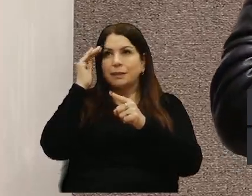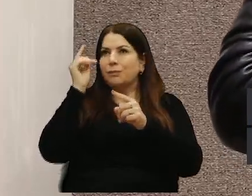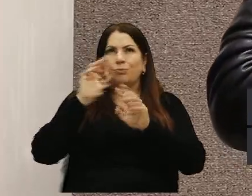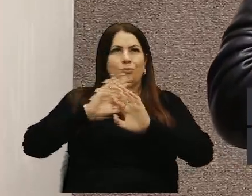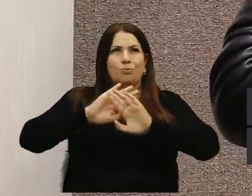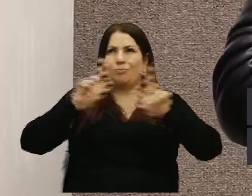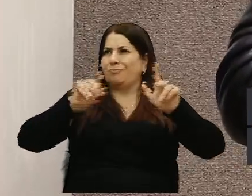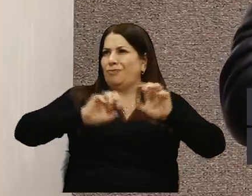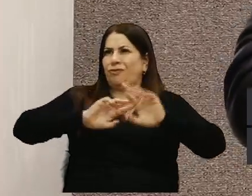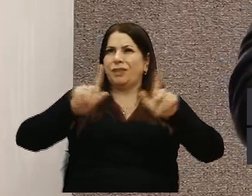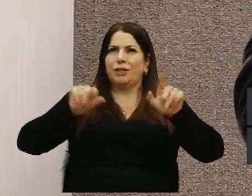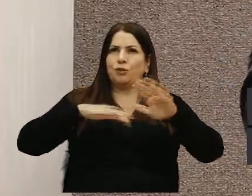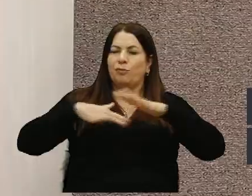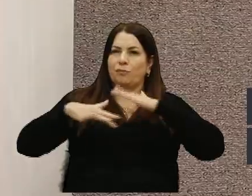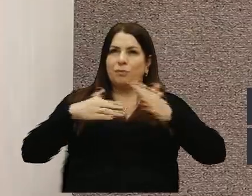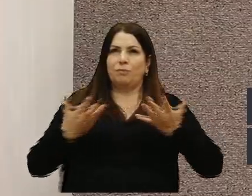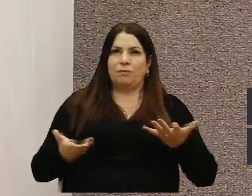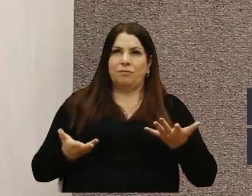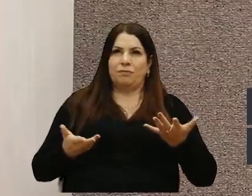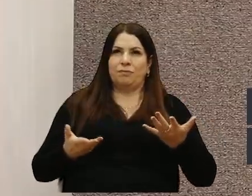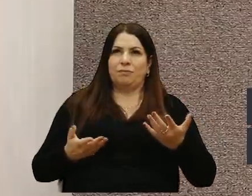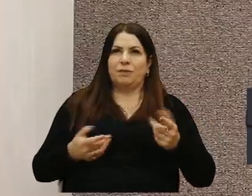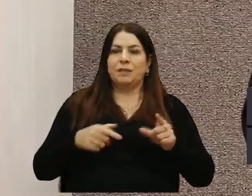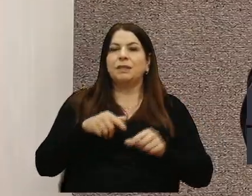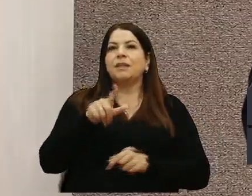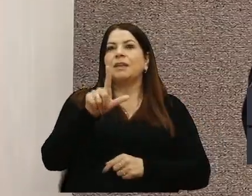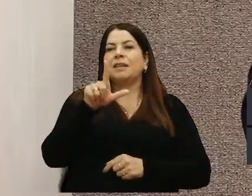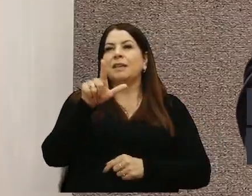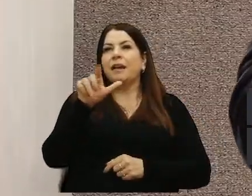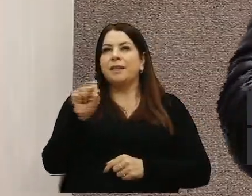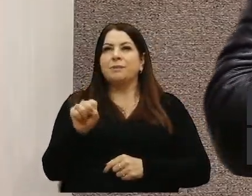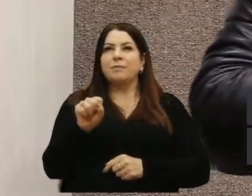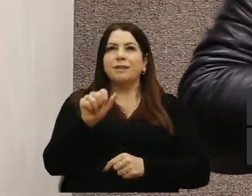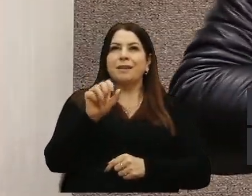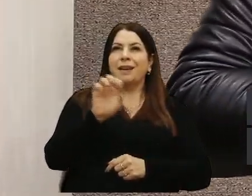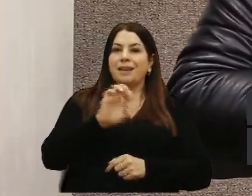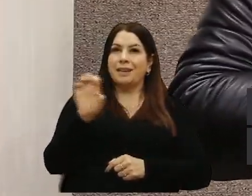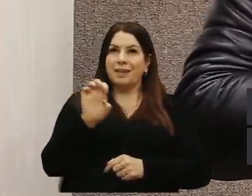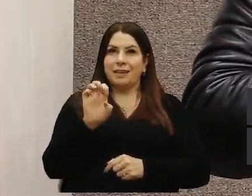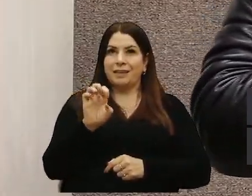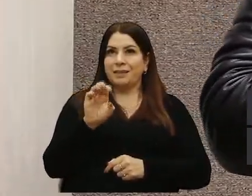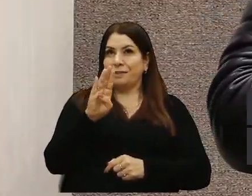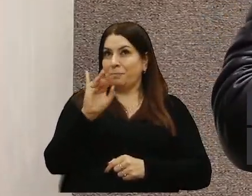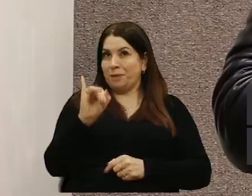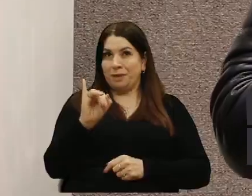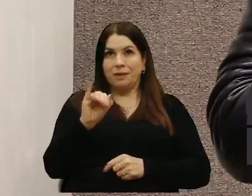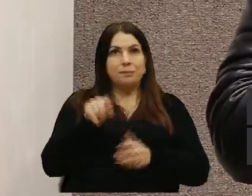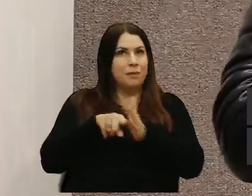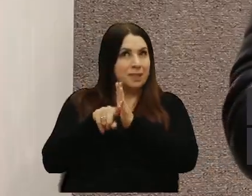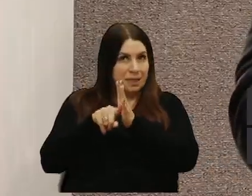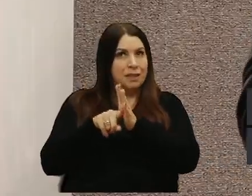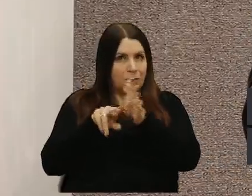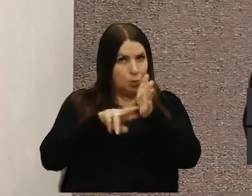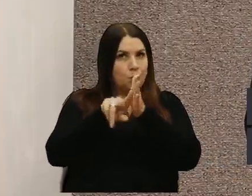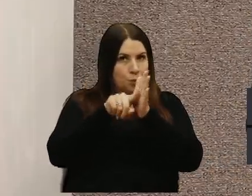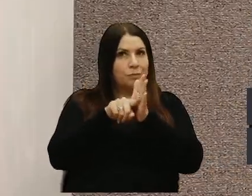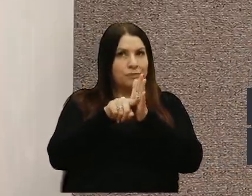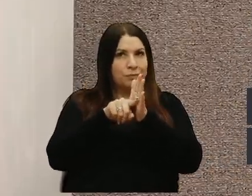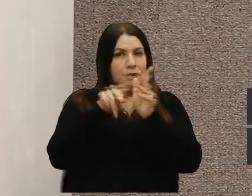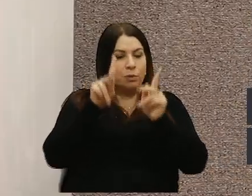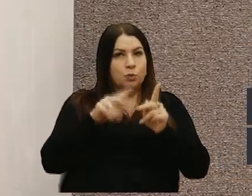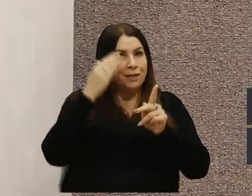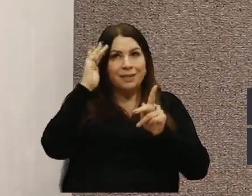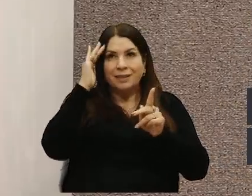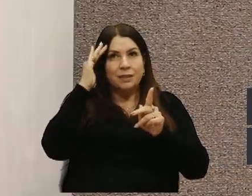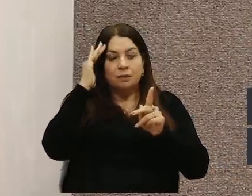do movimento. Lésbicas, gays e bissexuais pediram para retirar as demais siglas. É só pesquisar, gente, dá um Google. As pessoas estão entendendo